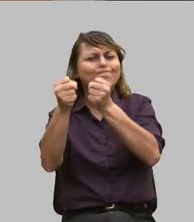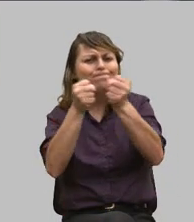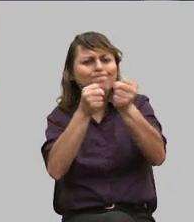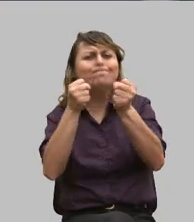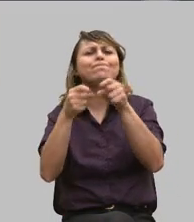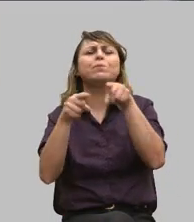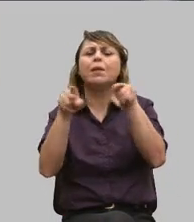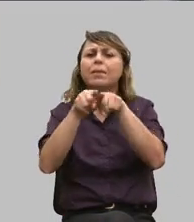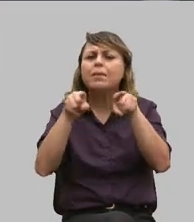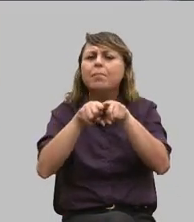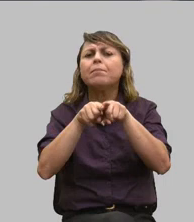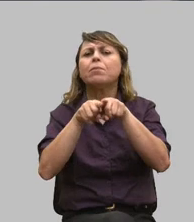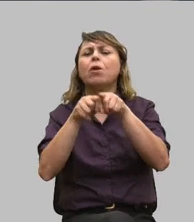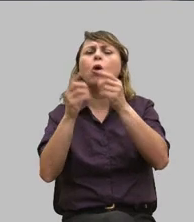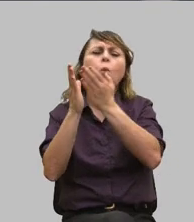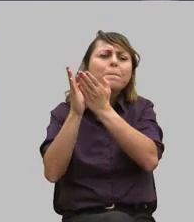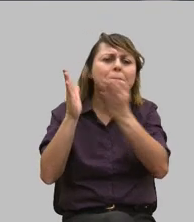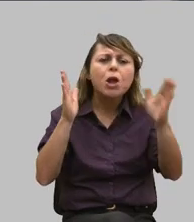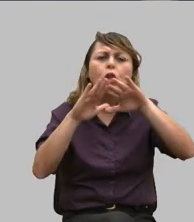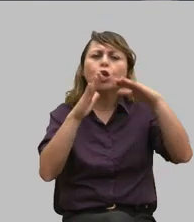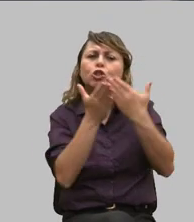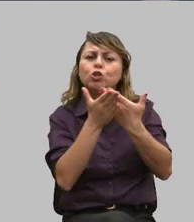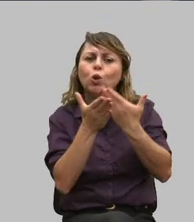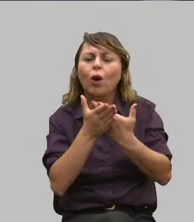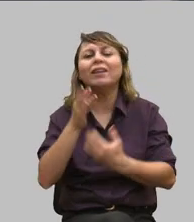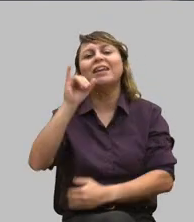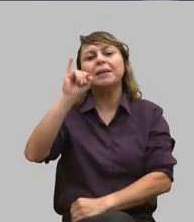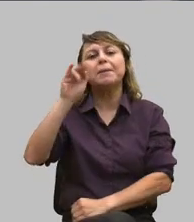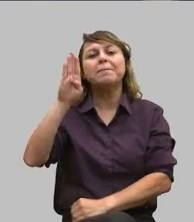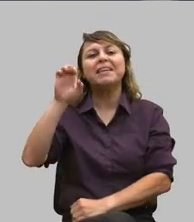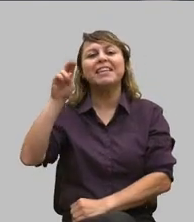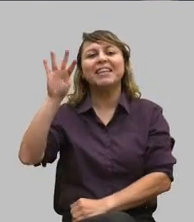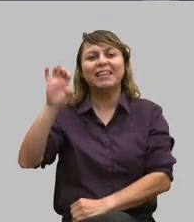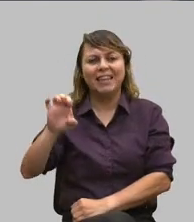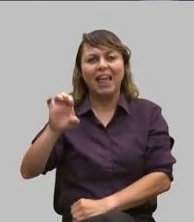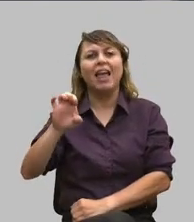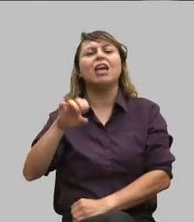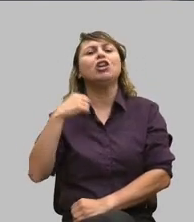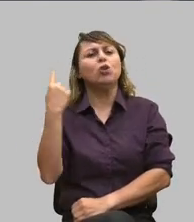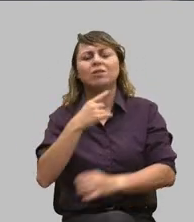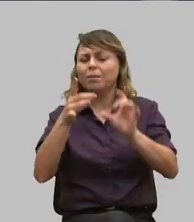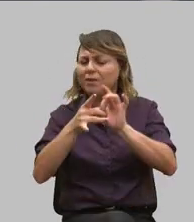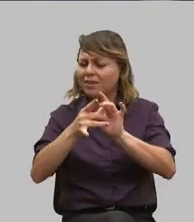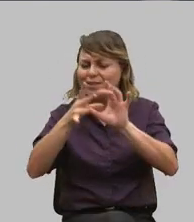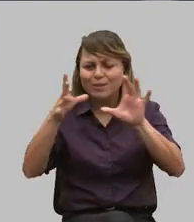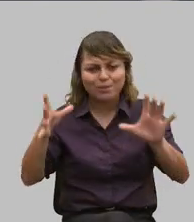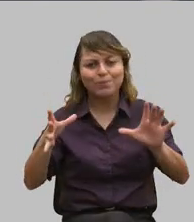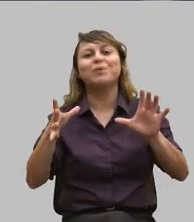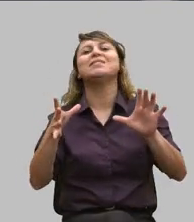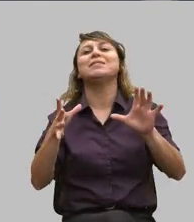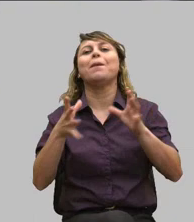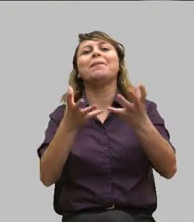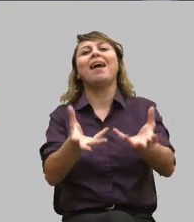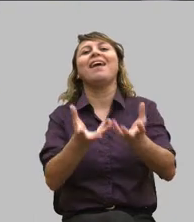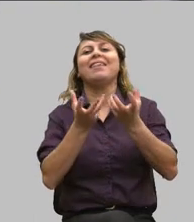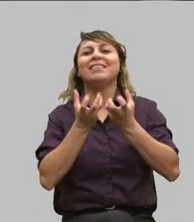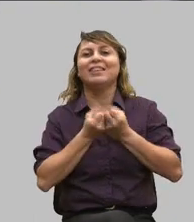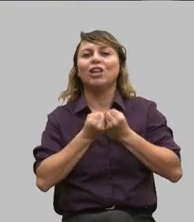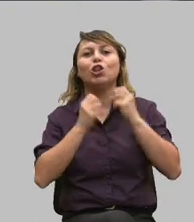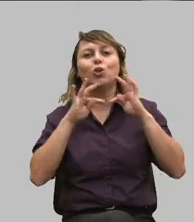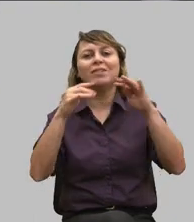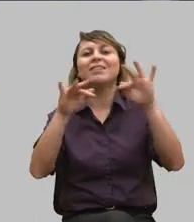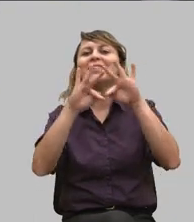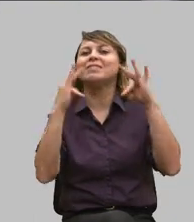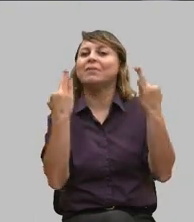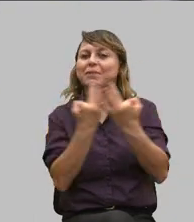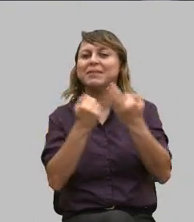dentro da da nossa escola lá lá em Birité tá e nós estamos à disposição para atender todas essas famílias aí